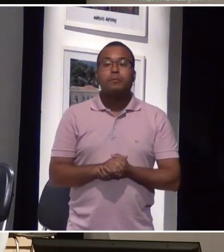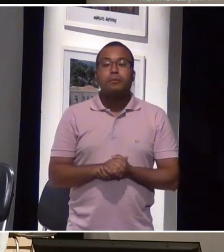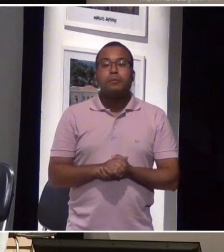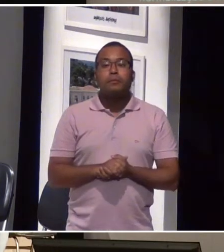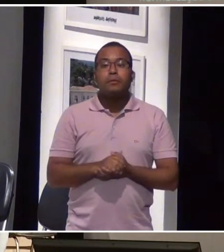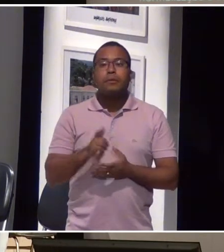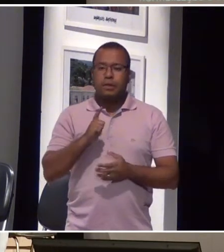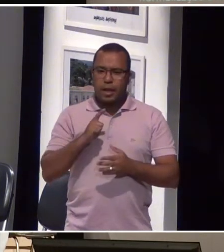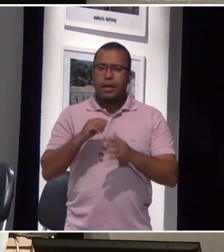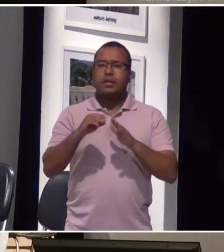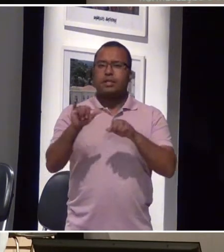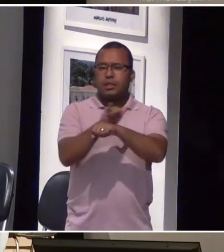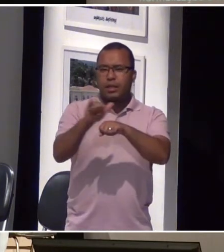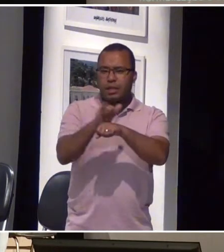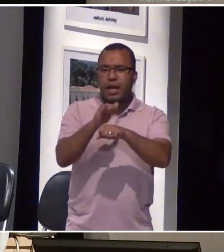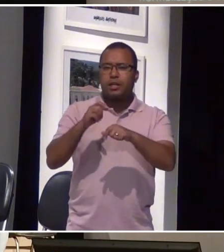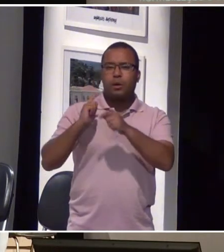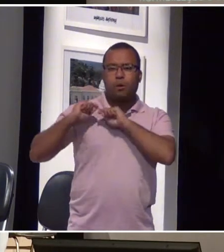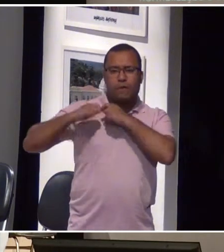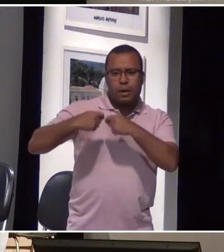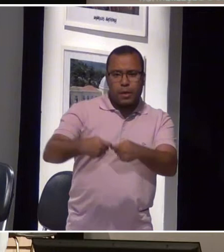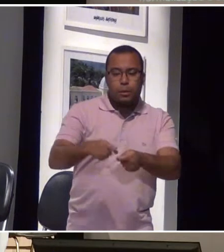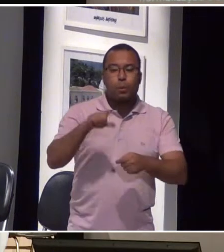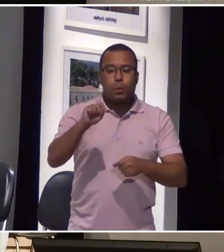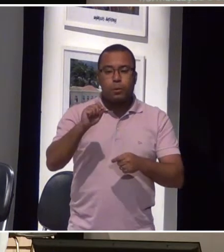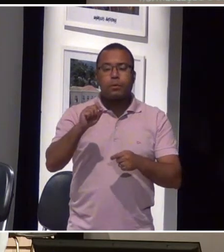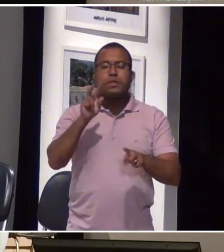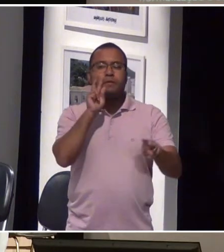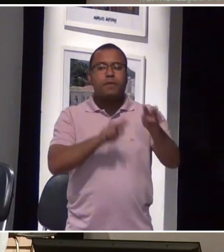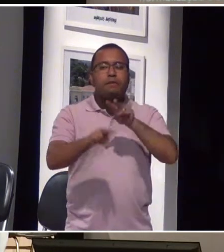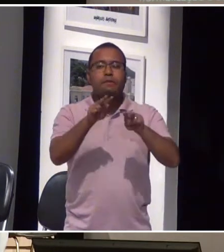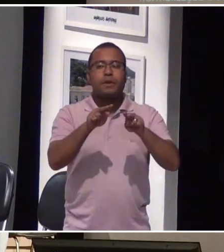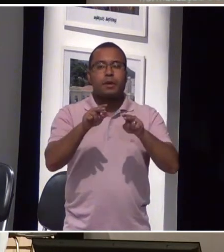estratégias de governamento dos últimos tempos, a gente vai